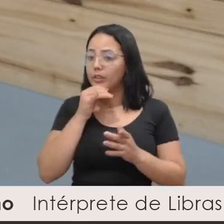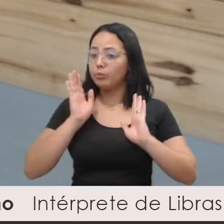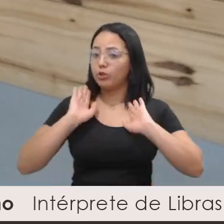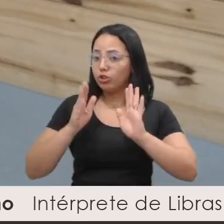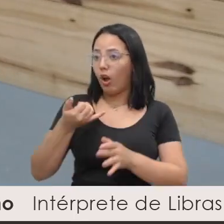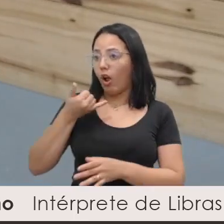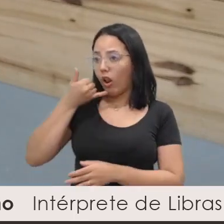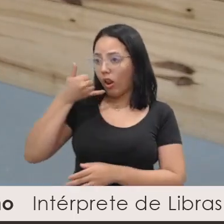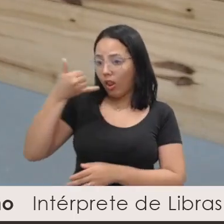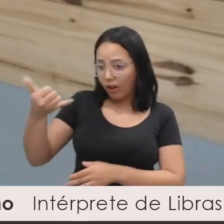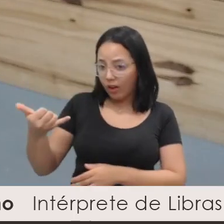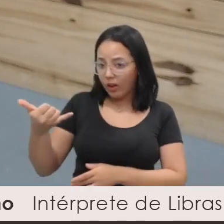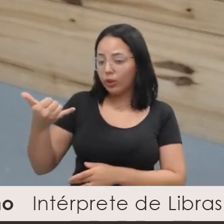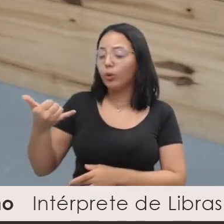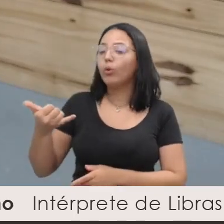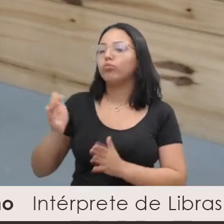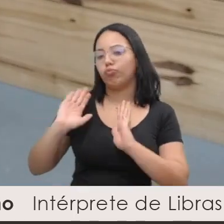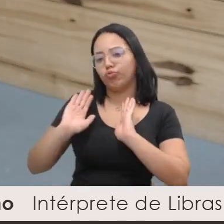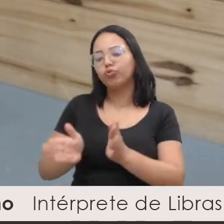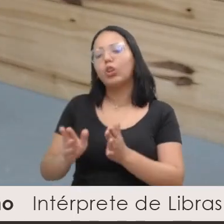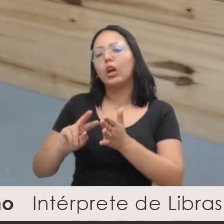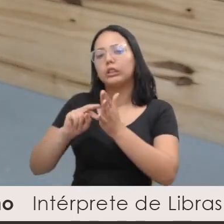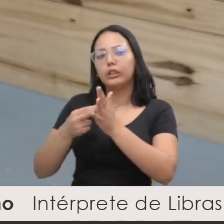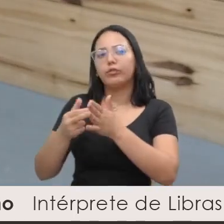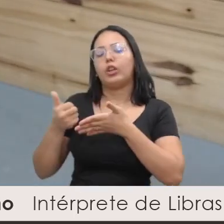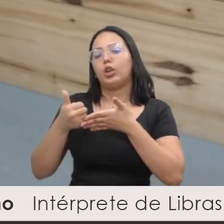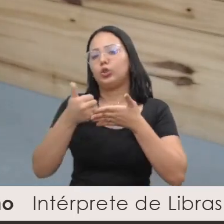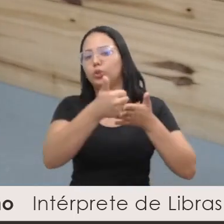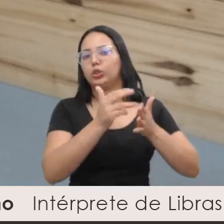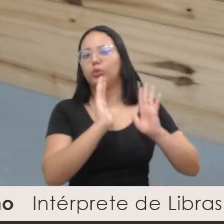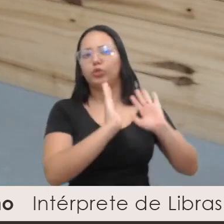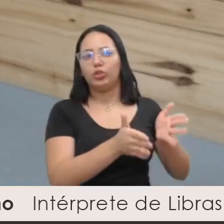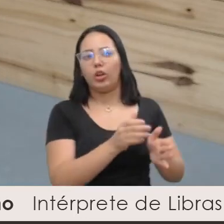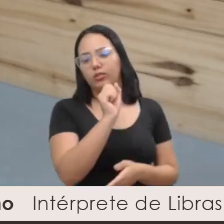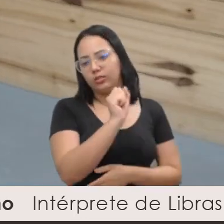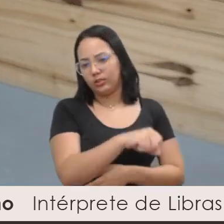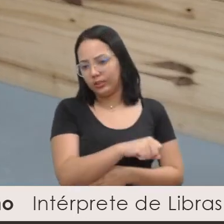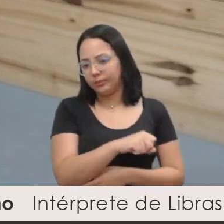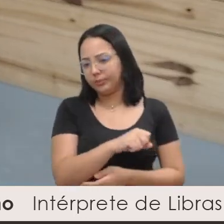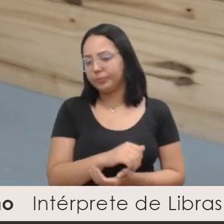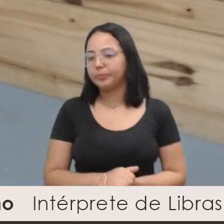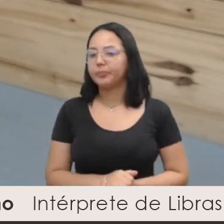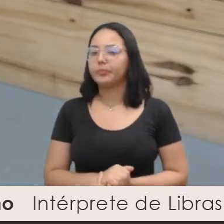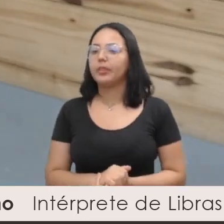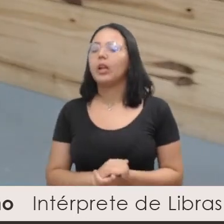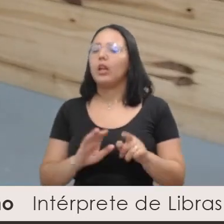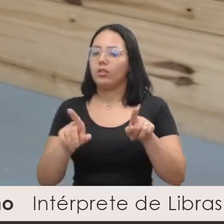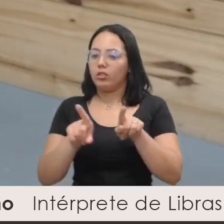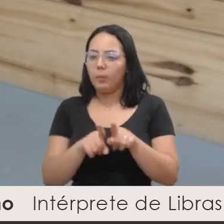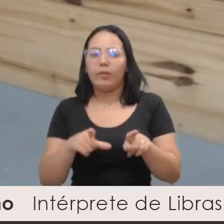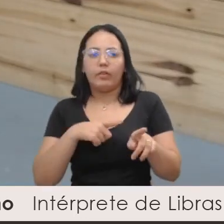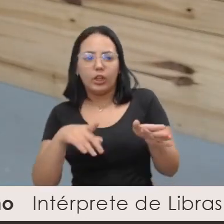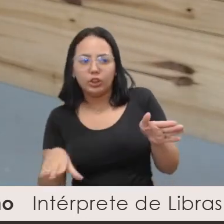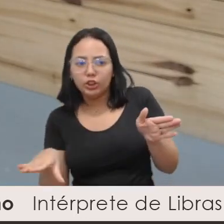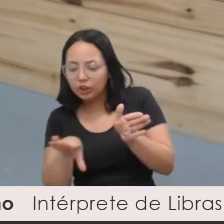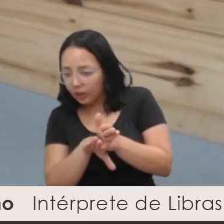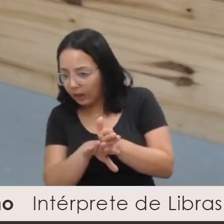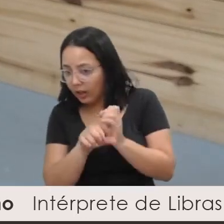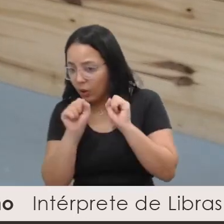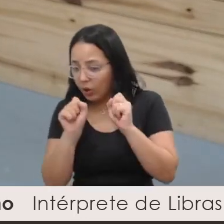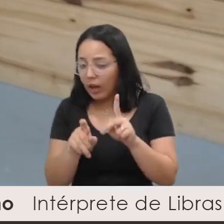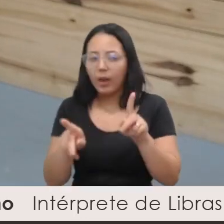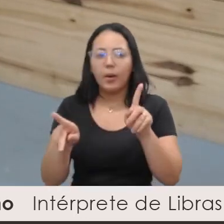esse tipo de procedimento que já está realizando o primeiro socorro. Né? Aí vai ser a chegada do pronto atendimento